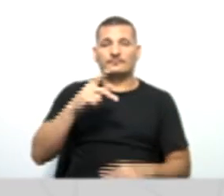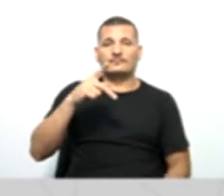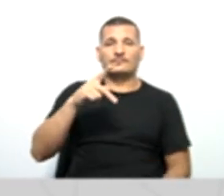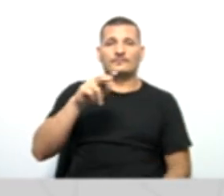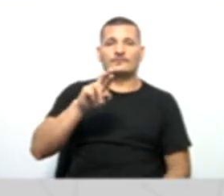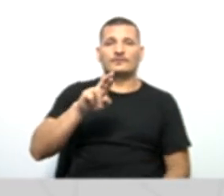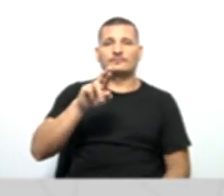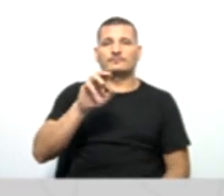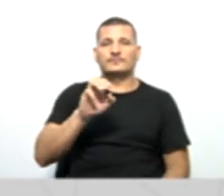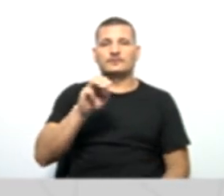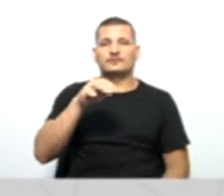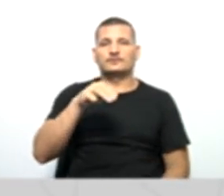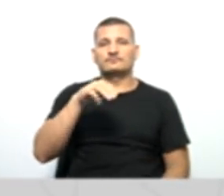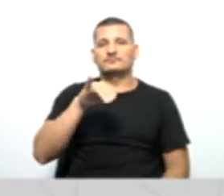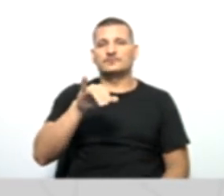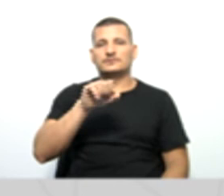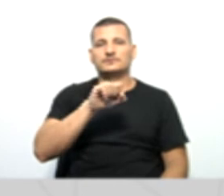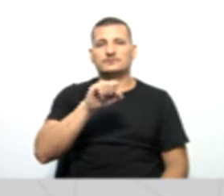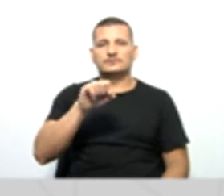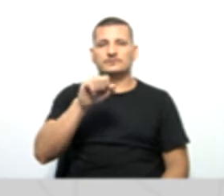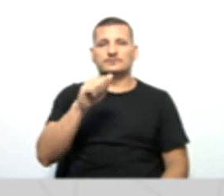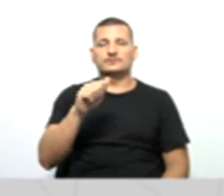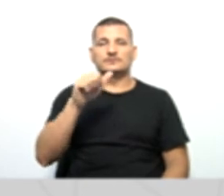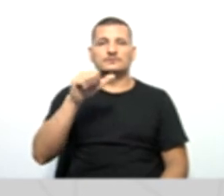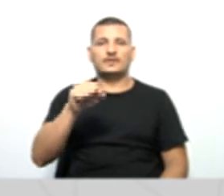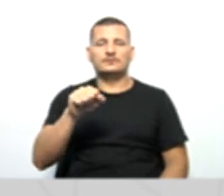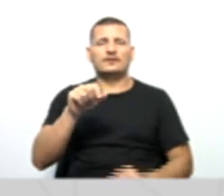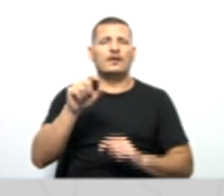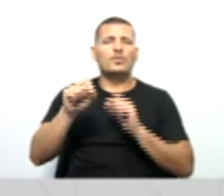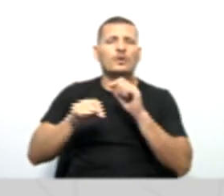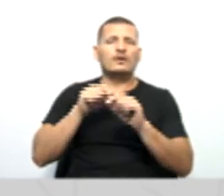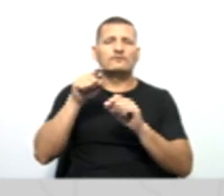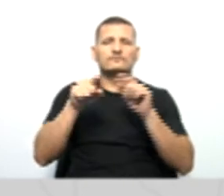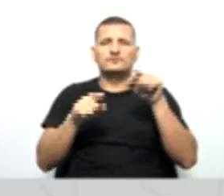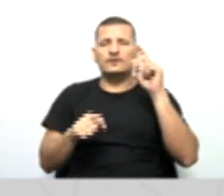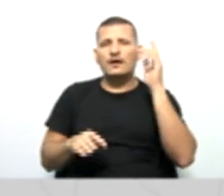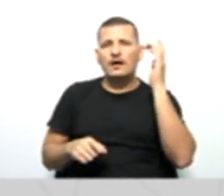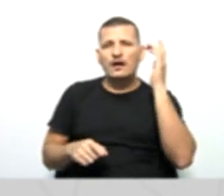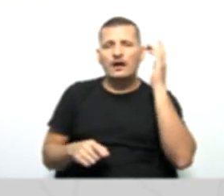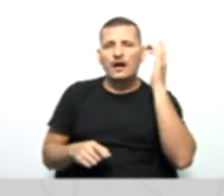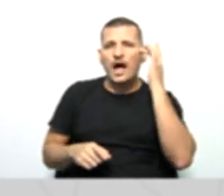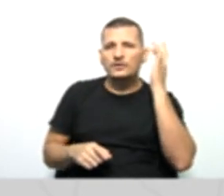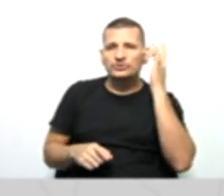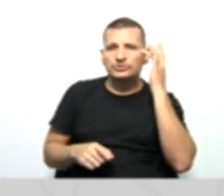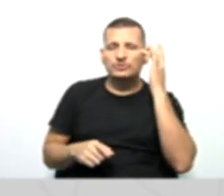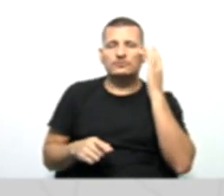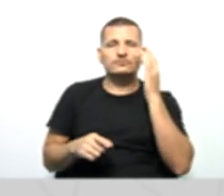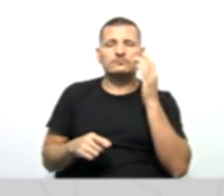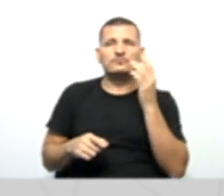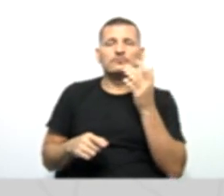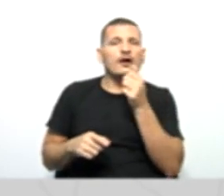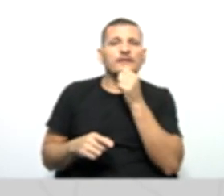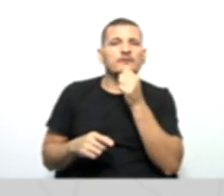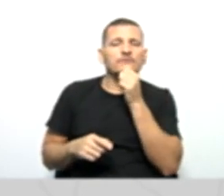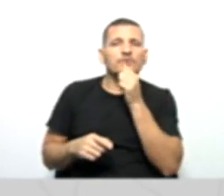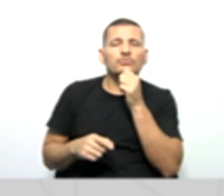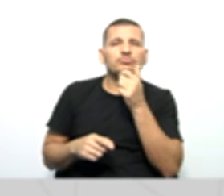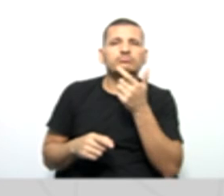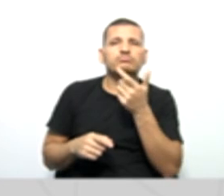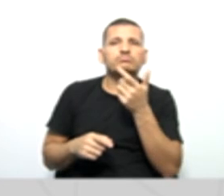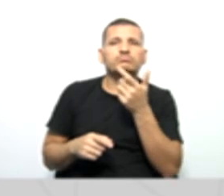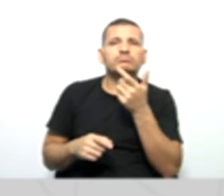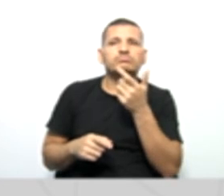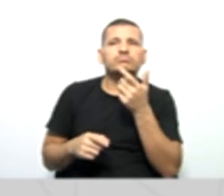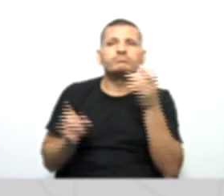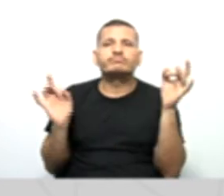as suposições. Então, se são suposições, é algo que a gente não tem, a gente tem apenas uma